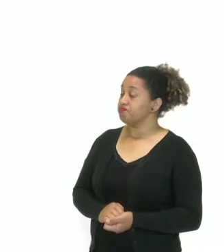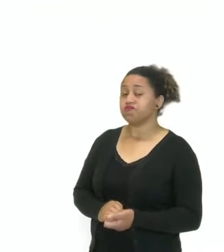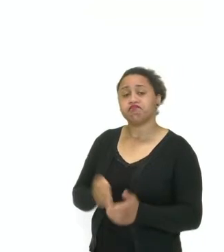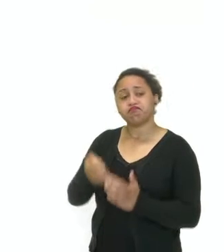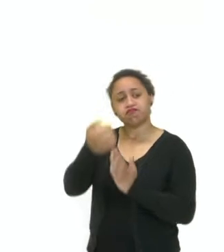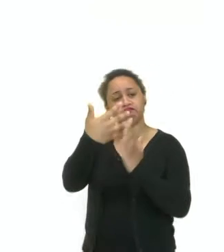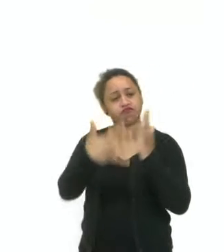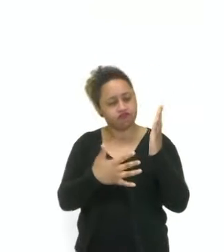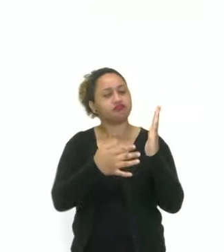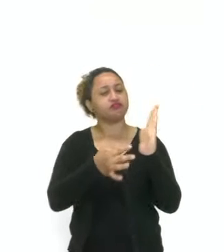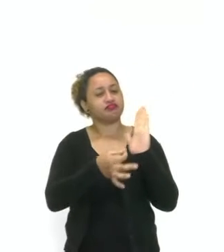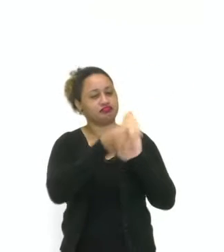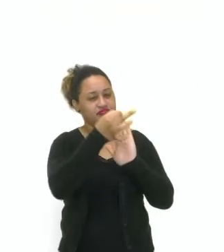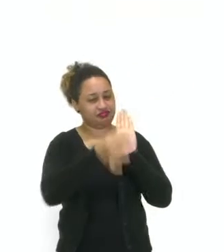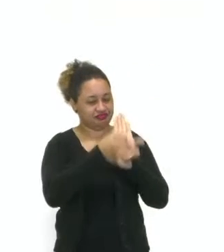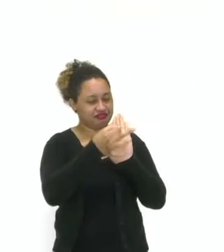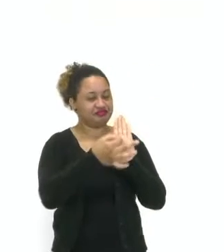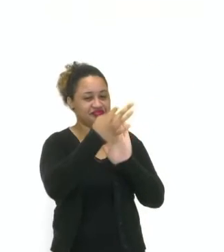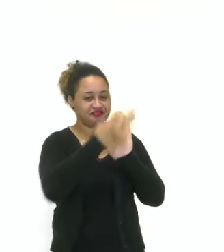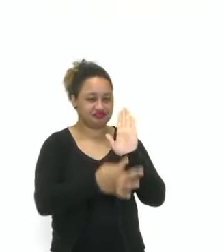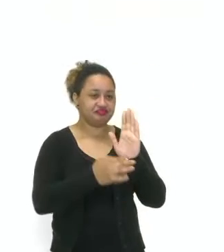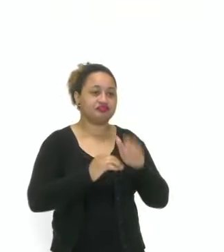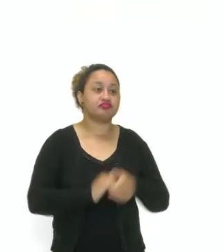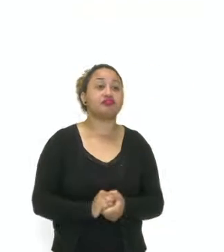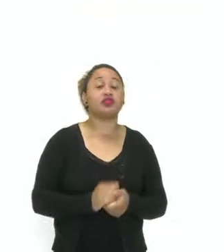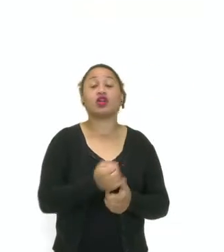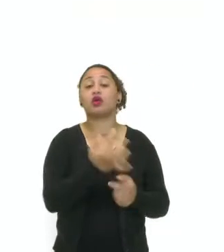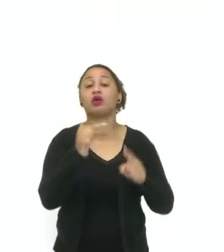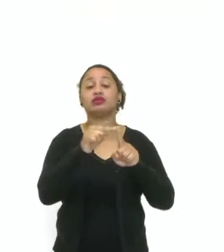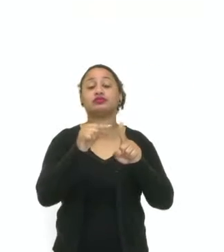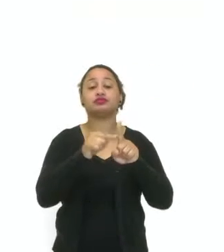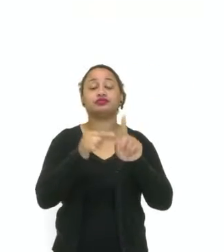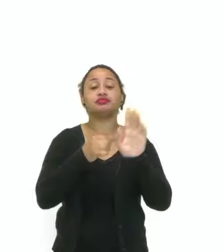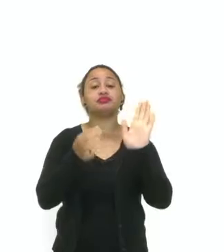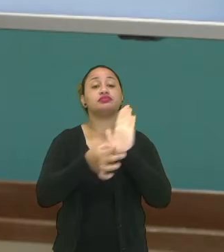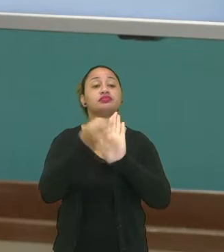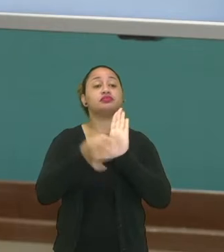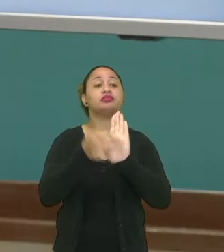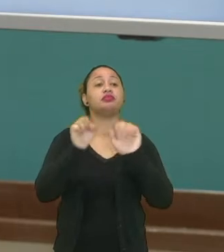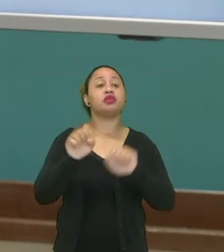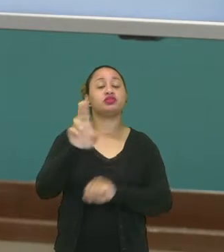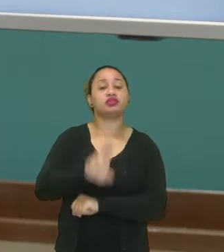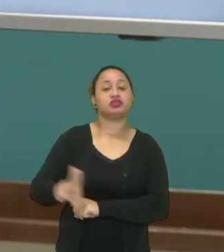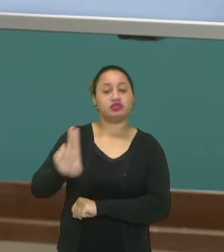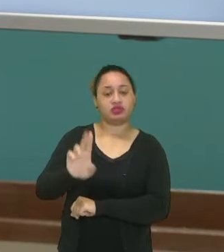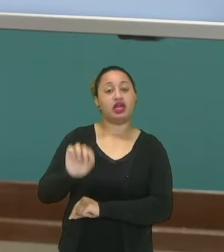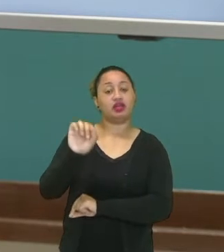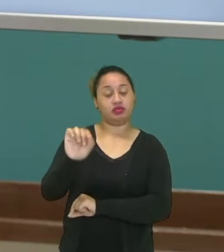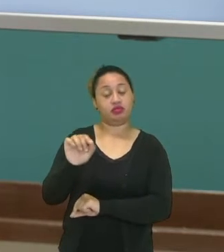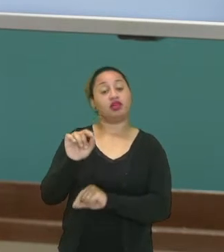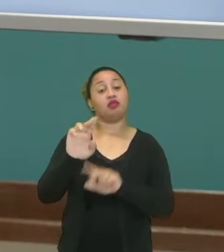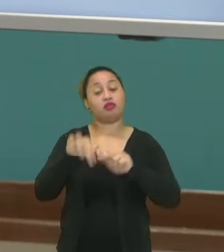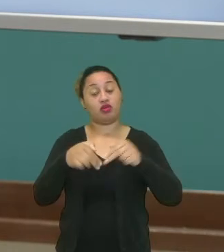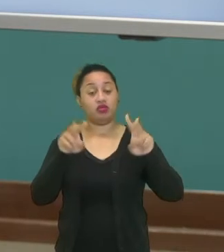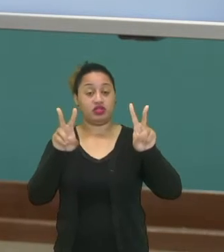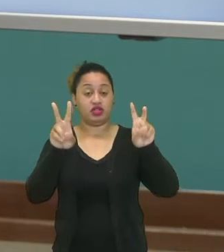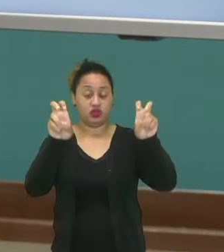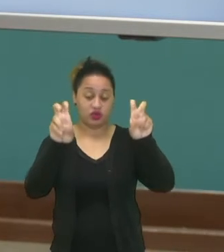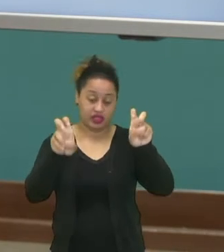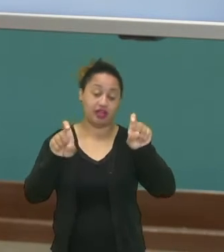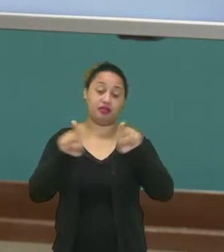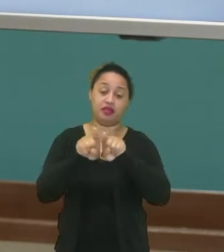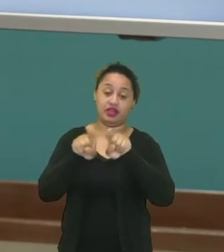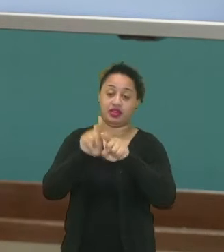Brasiliense. Os tipos de argumento que se pode usar no artigo de opinião, né? A partir do tema, da tese,